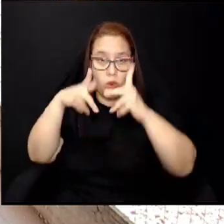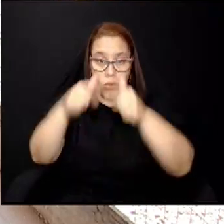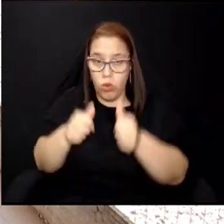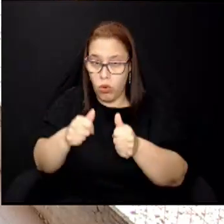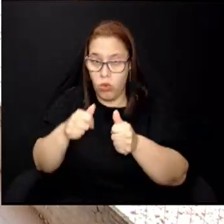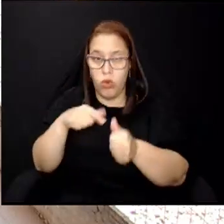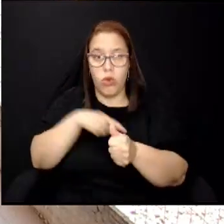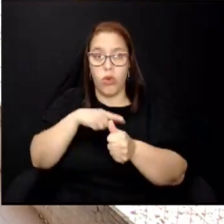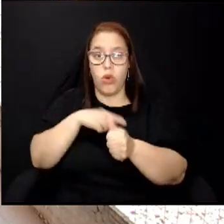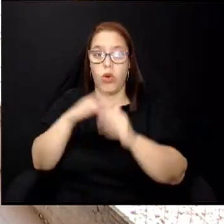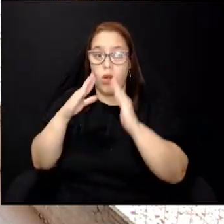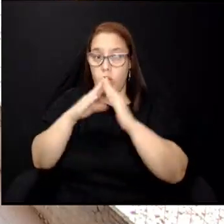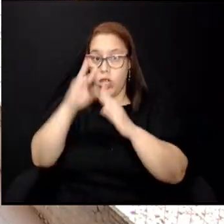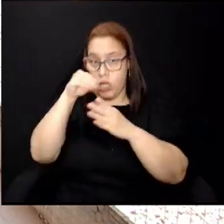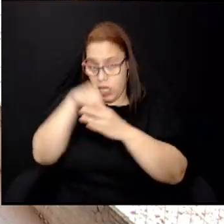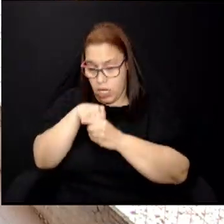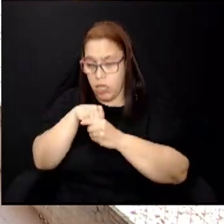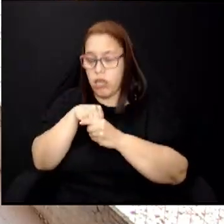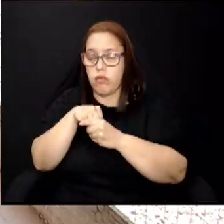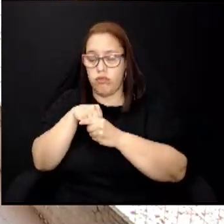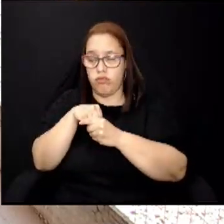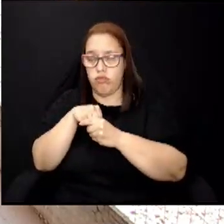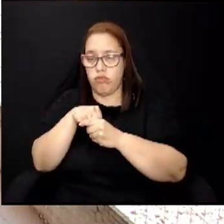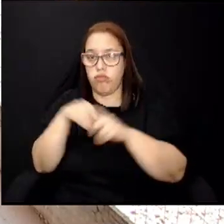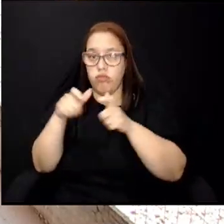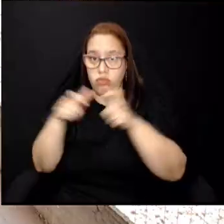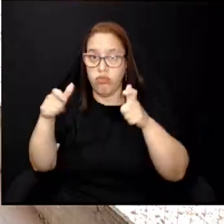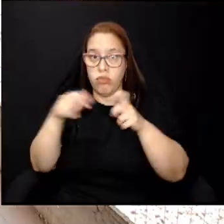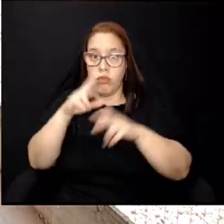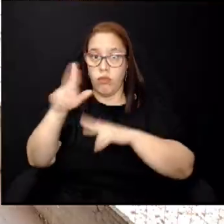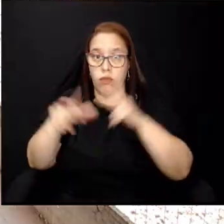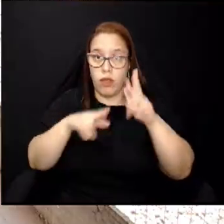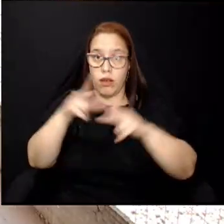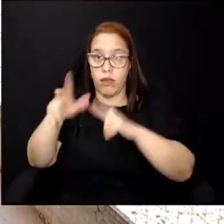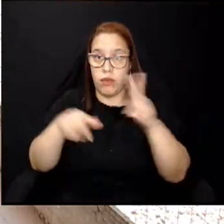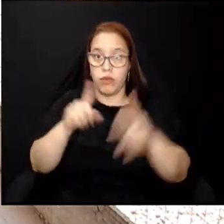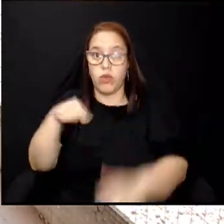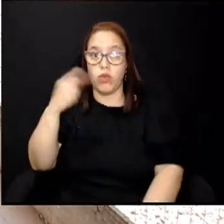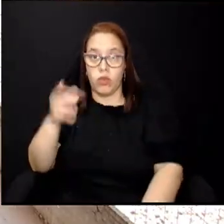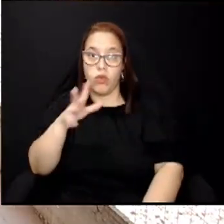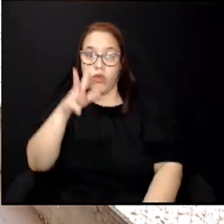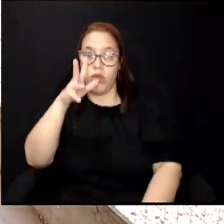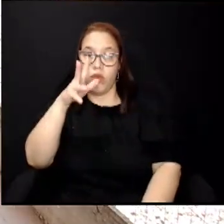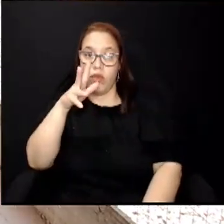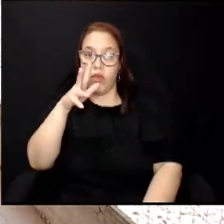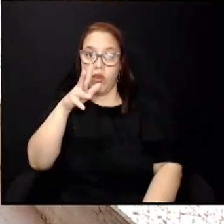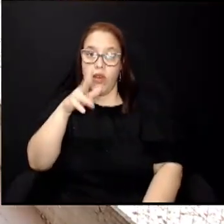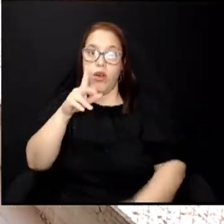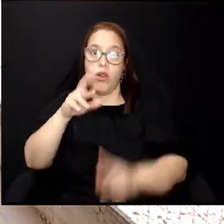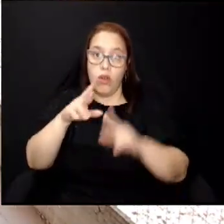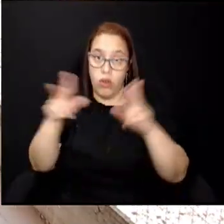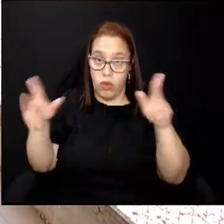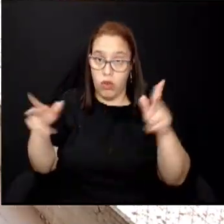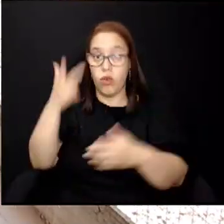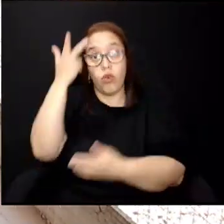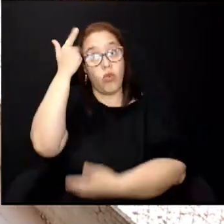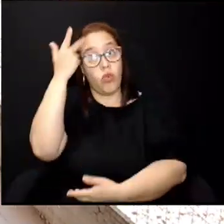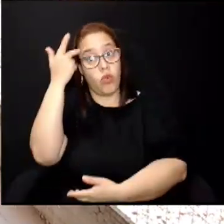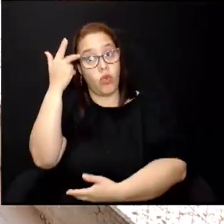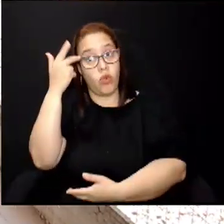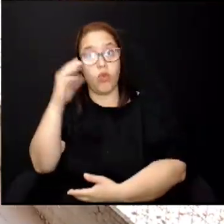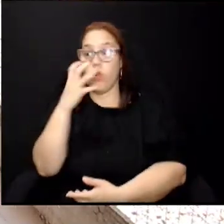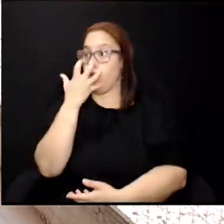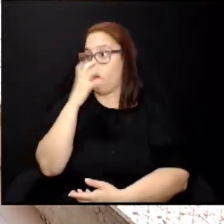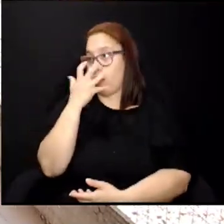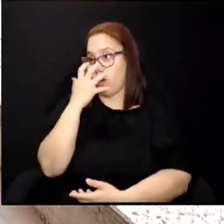domésticos, acho que é que tem maior variabilidade. Outro animal que também tem grande variabilidade, mais comum no nosso lar, é o cão. O cão também